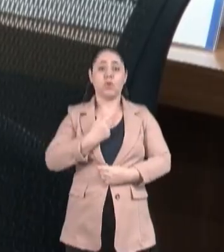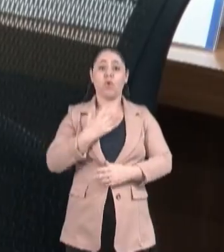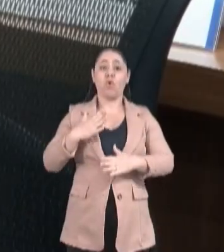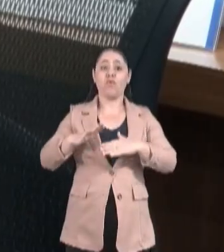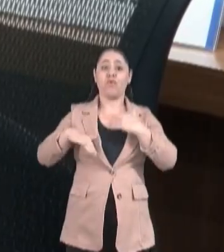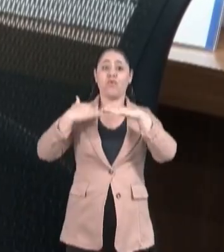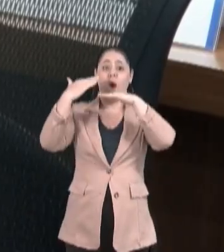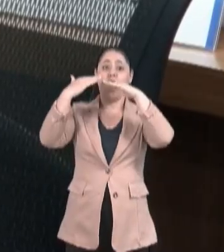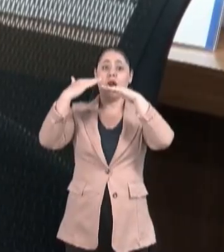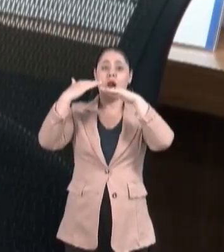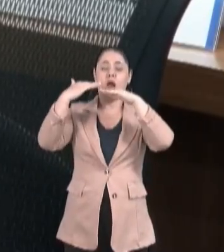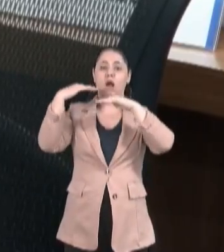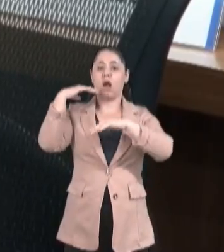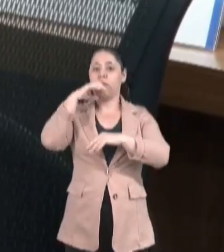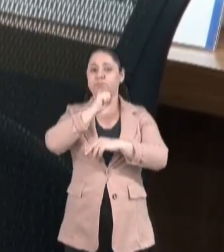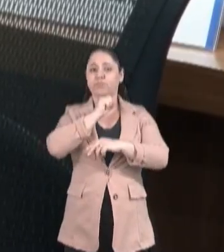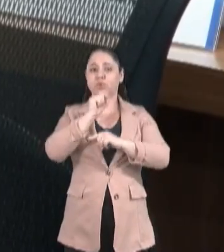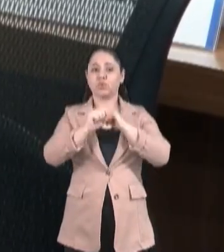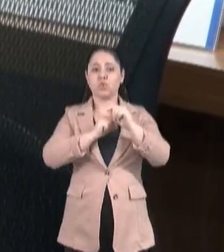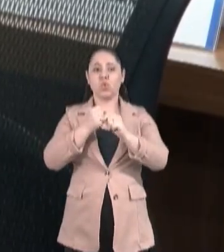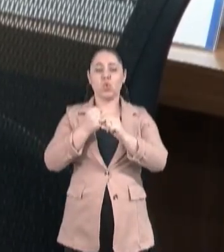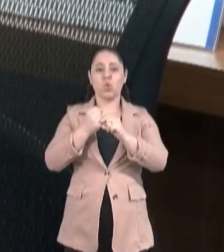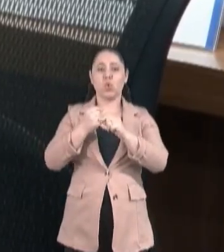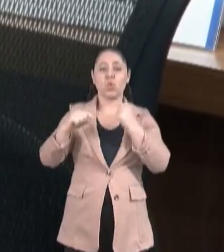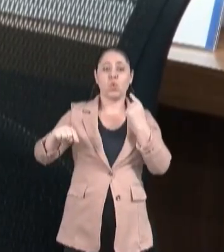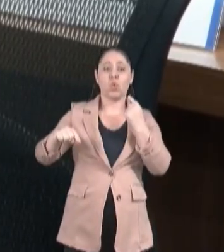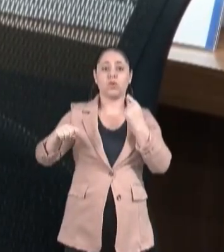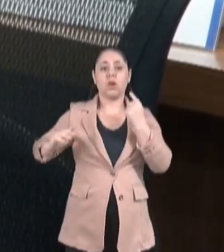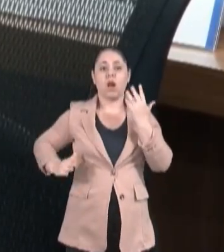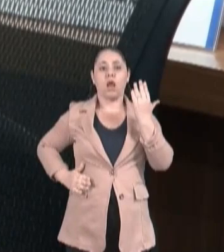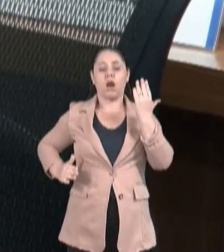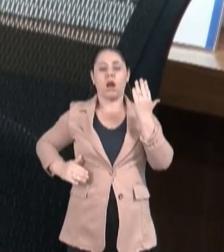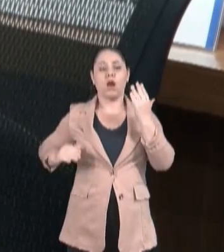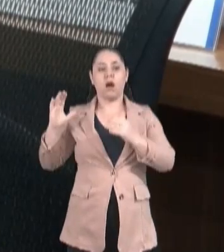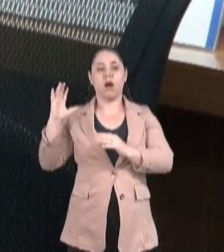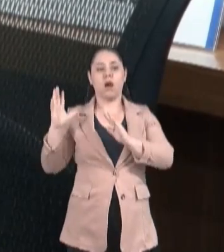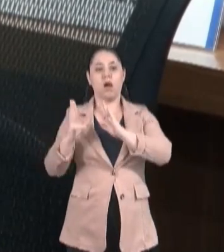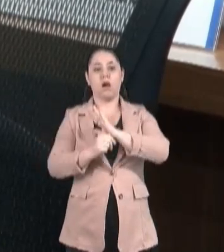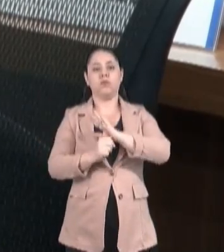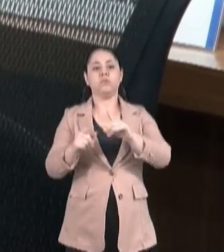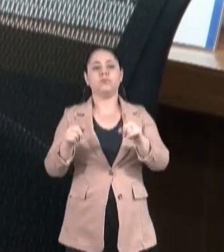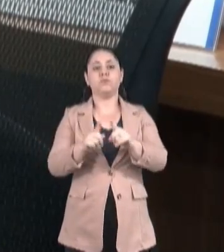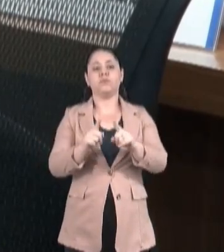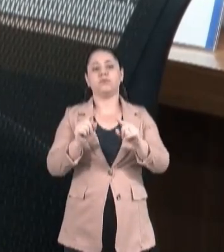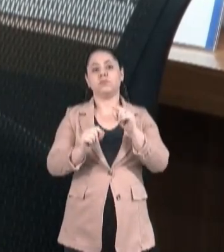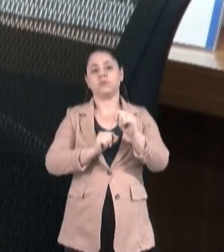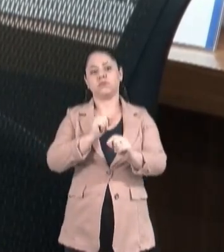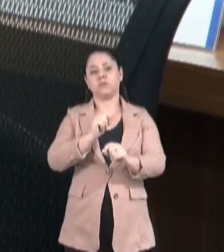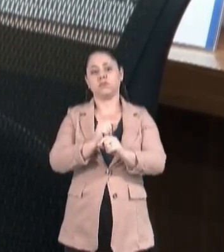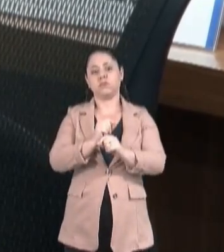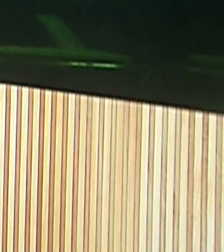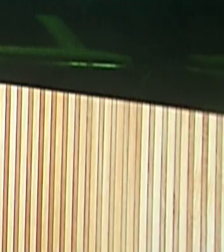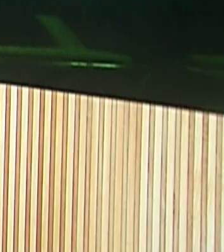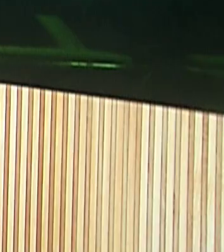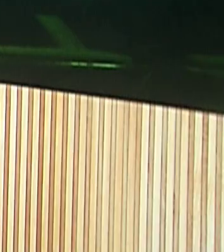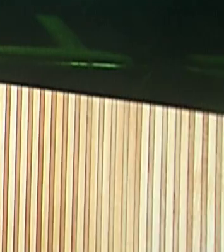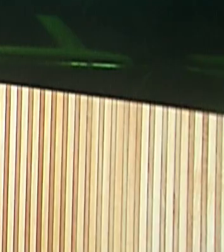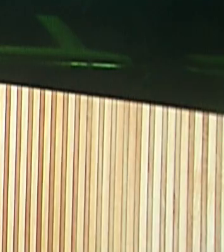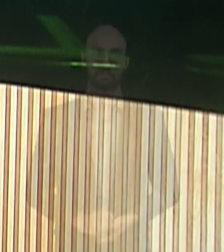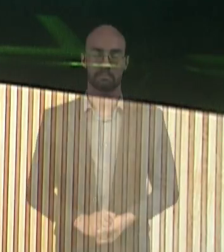damos um avanço decisivo contra a corrupção, contra a lavagem de dinheiro e contra a sonegação